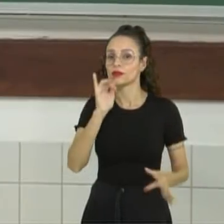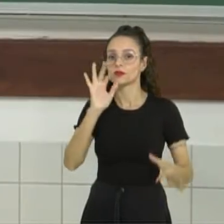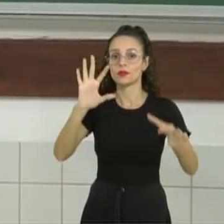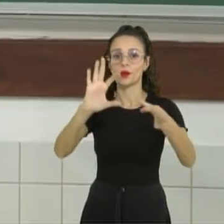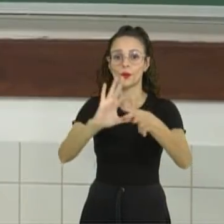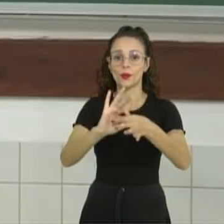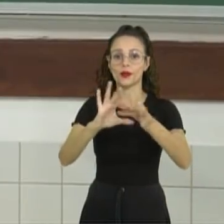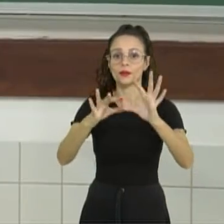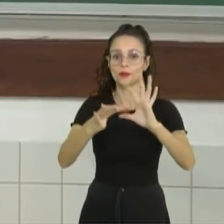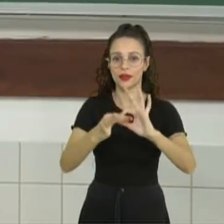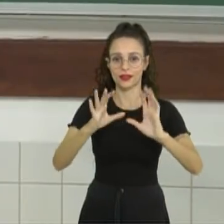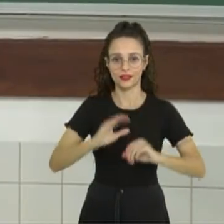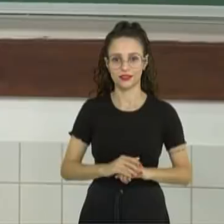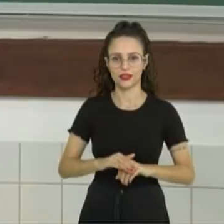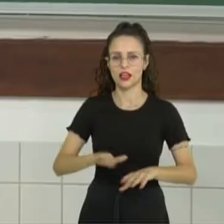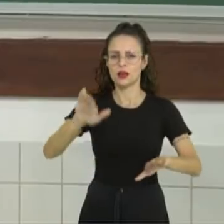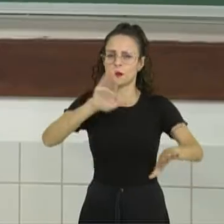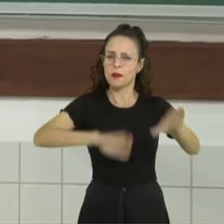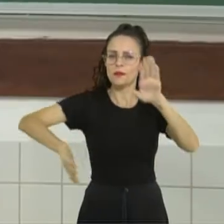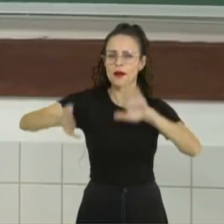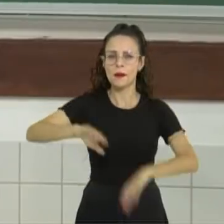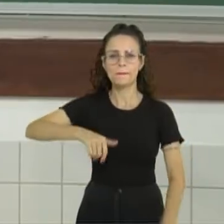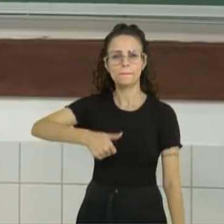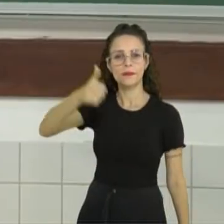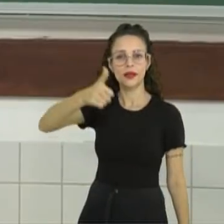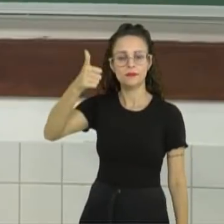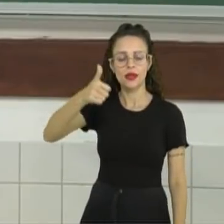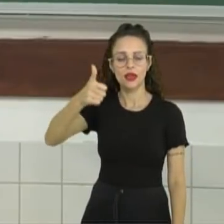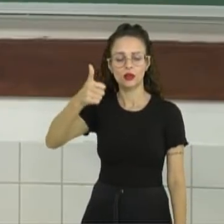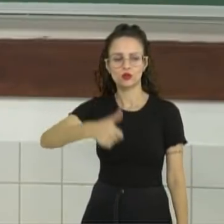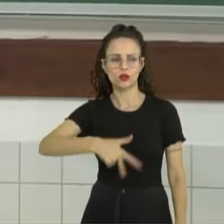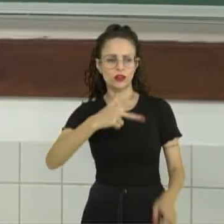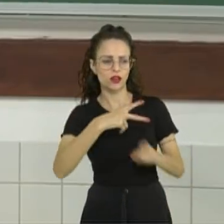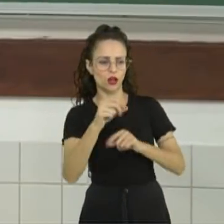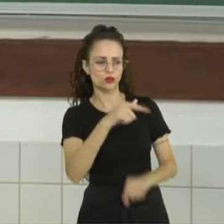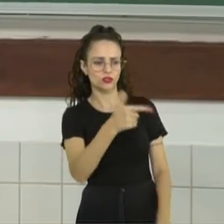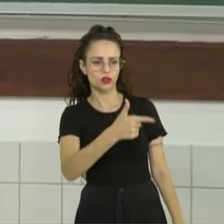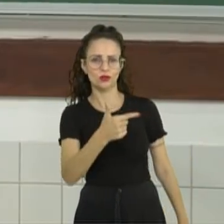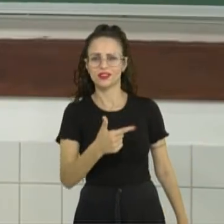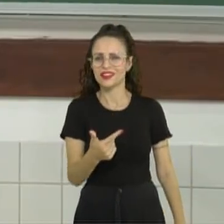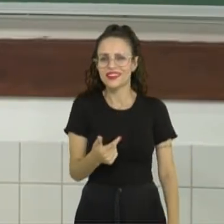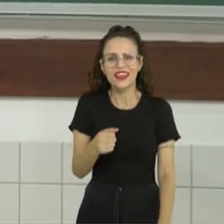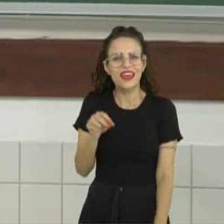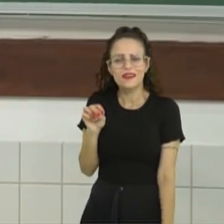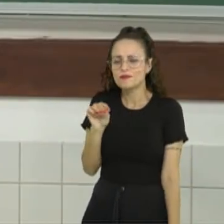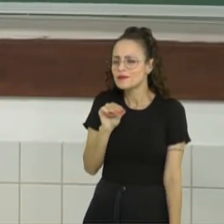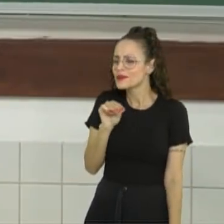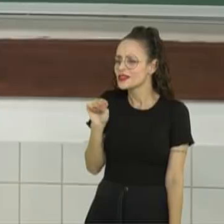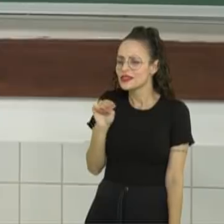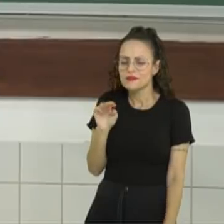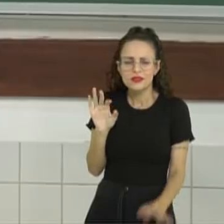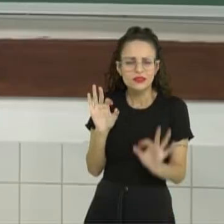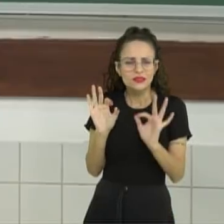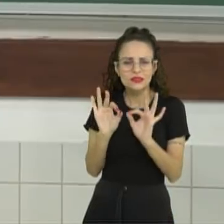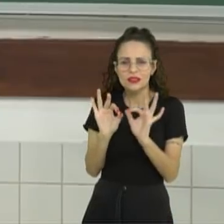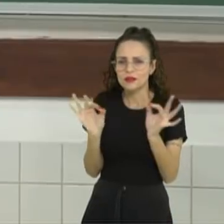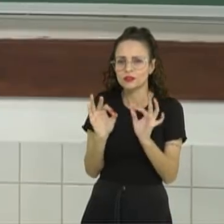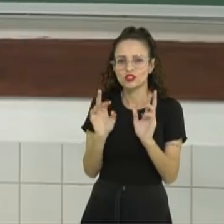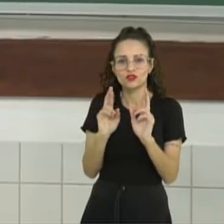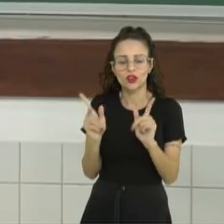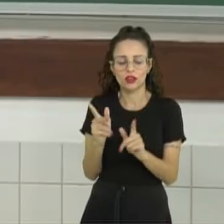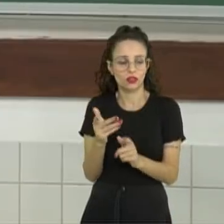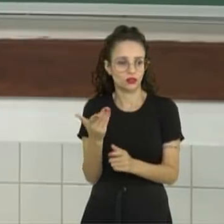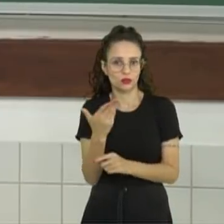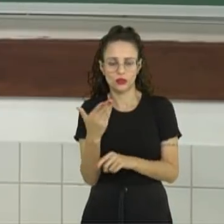um exemplo. Tá lá os nadadores. O primeiro lugar ganhou do segundo. Você vai lá a diferença. Diferença de milésimo do centésimo de segundo. A olho nu